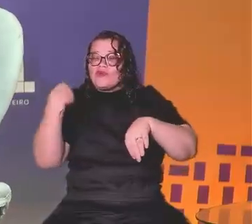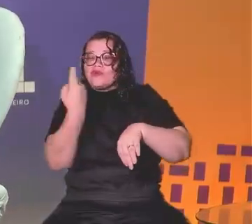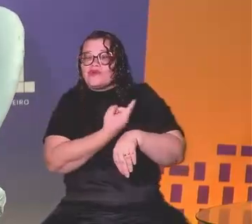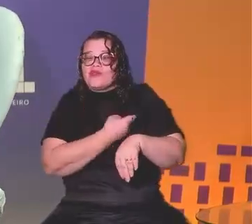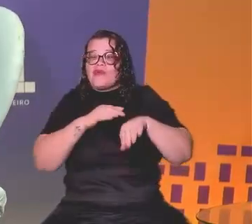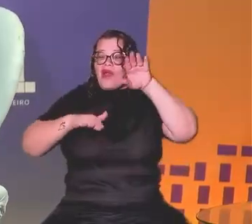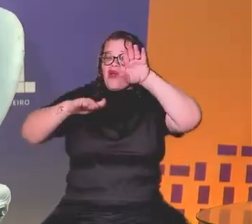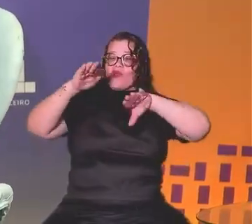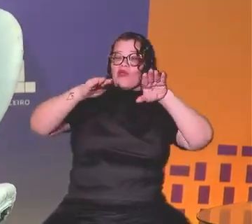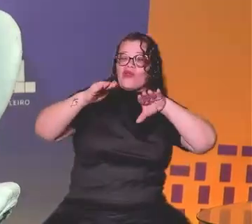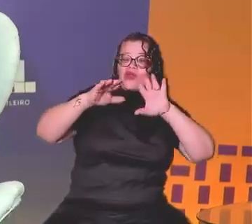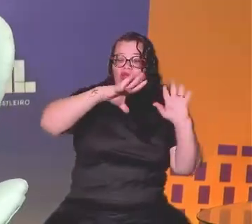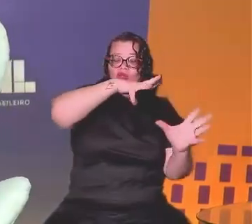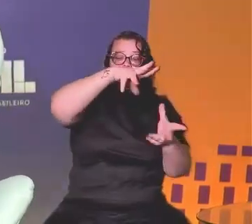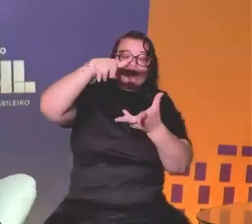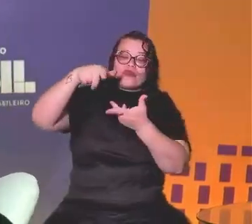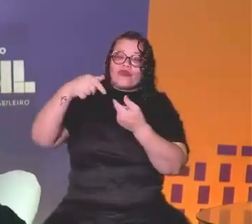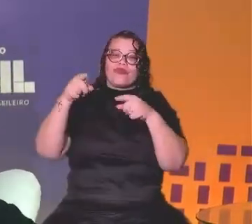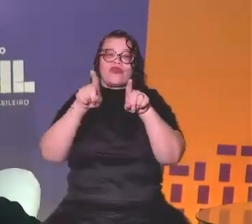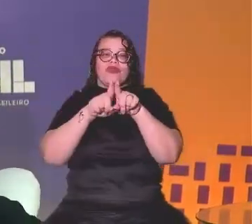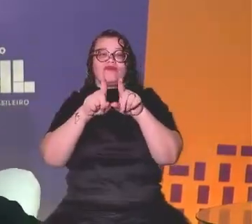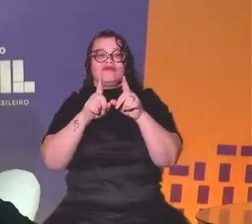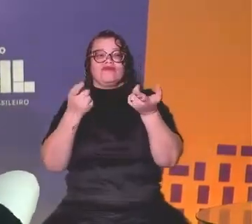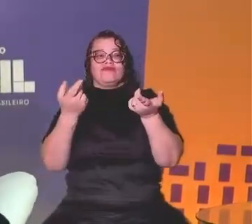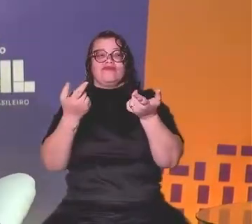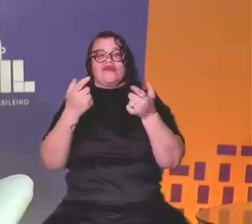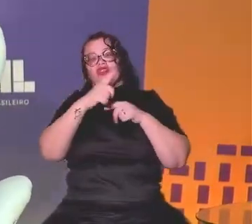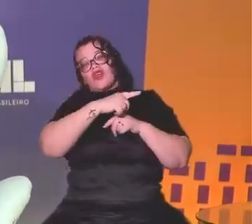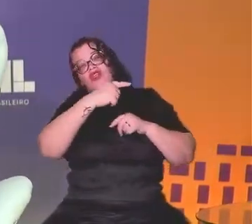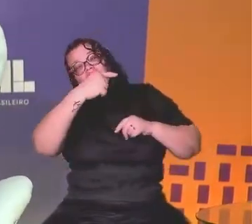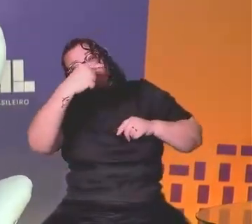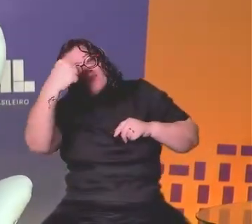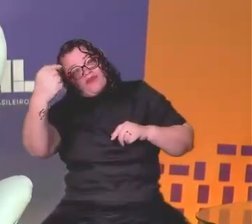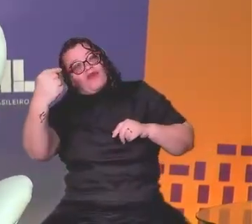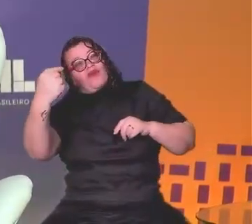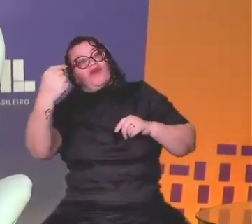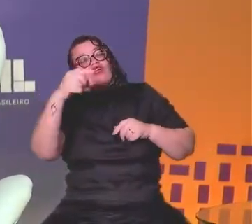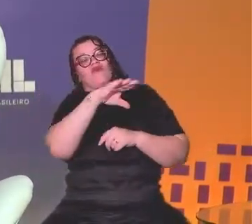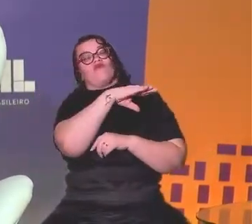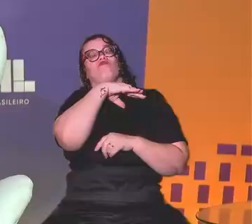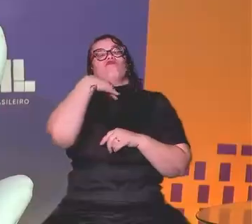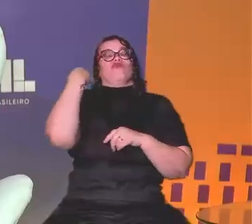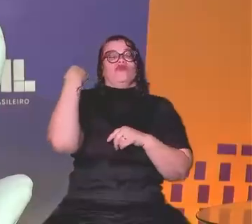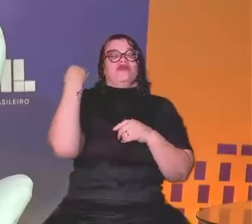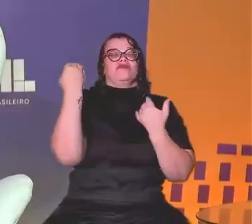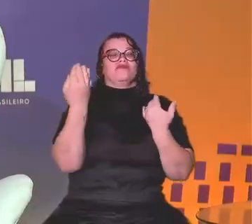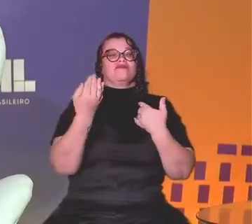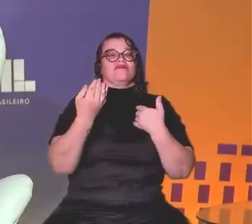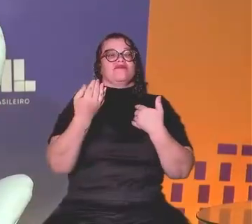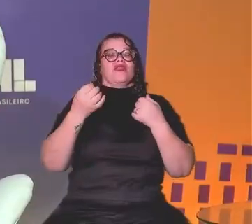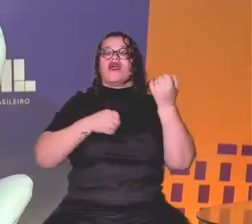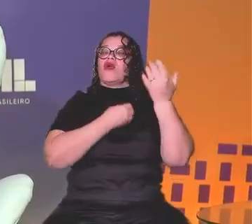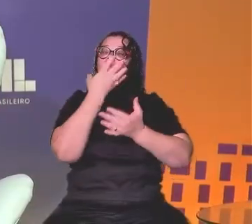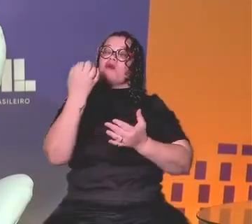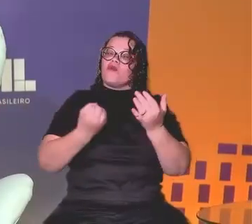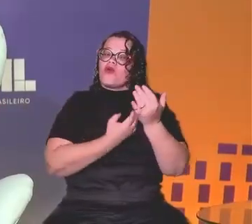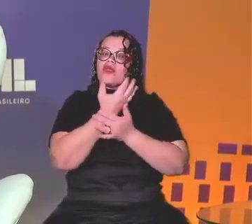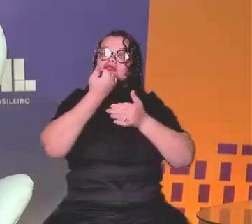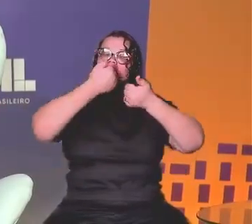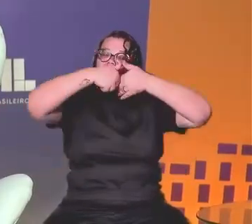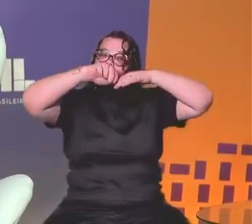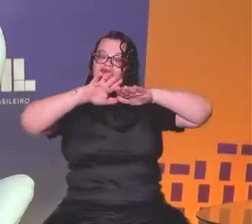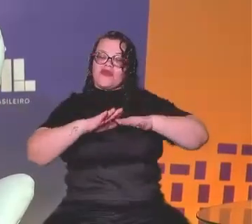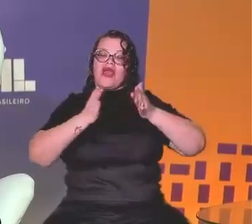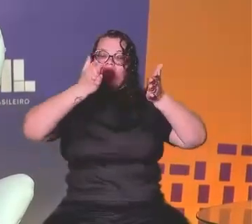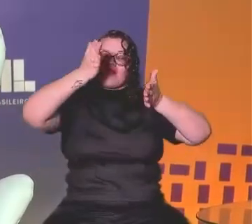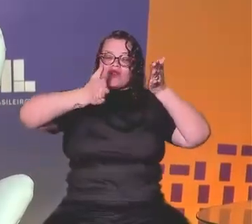em sincronia com o tempo do mundo. A gente vai embora, minha matéria vai embora, meu corpo vai embora e minha poesia vai ficar nesse